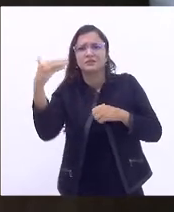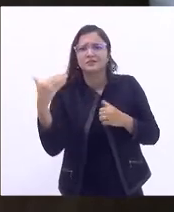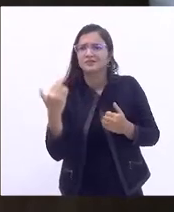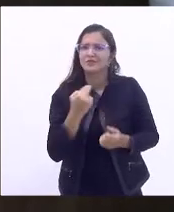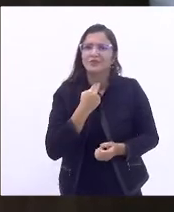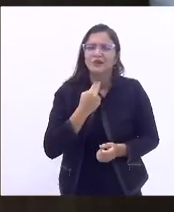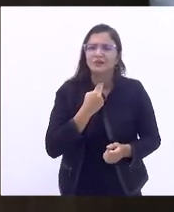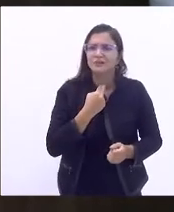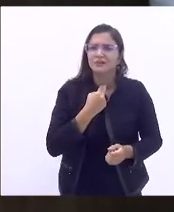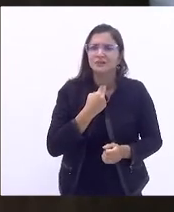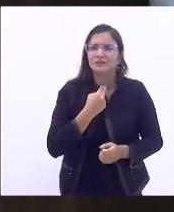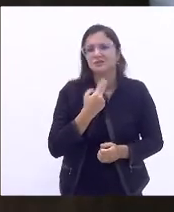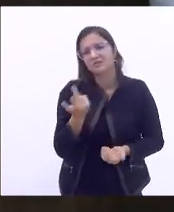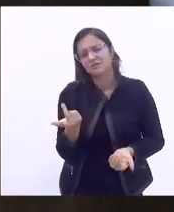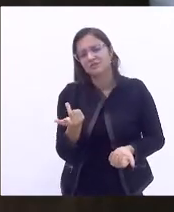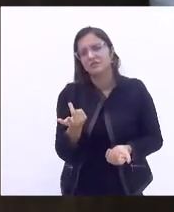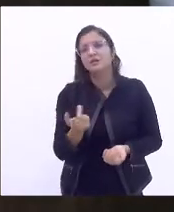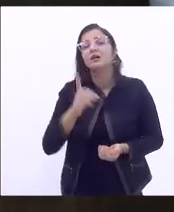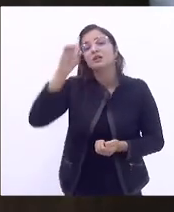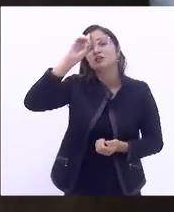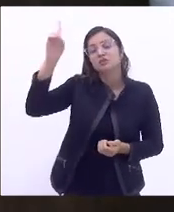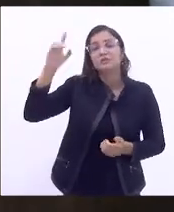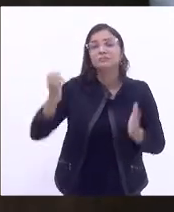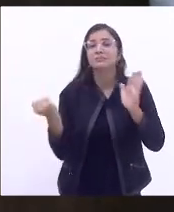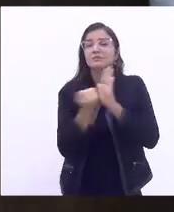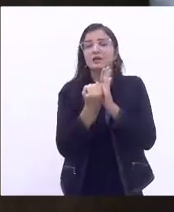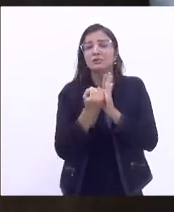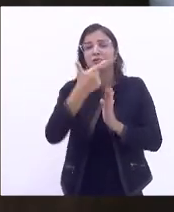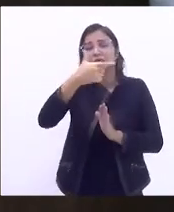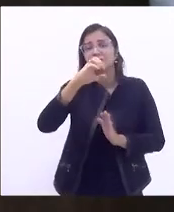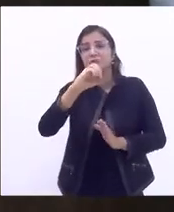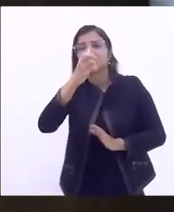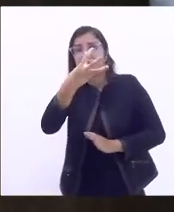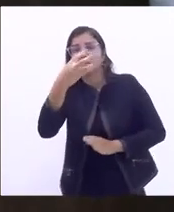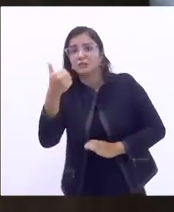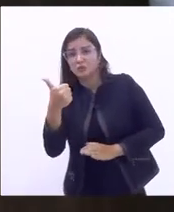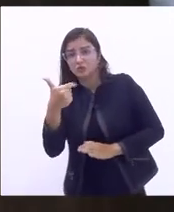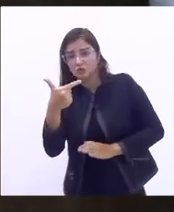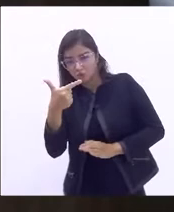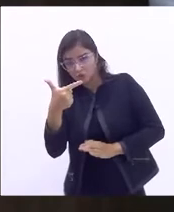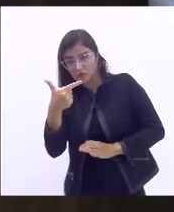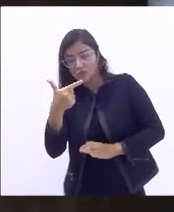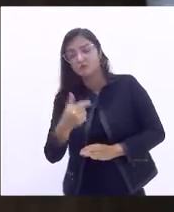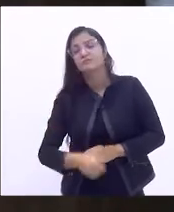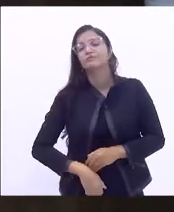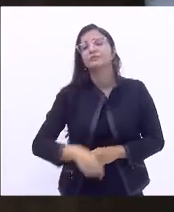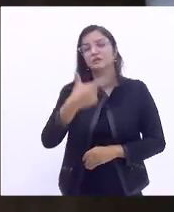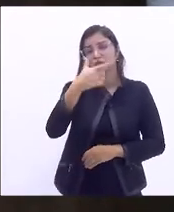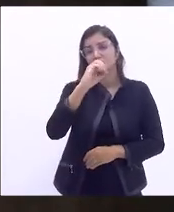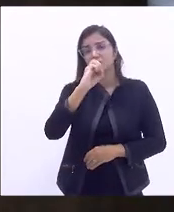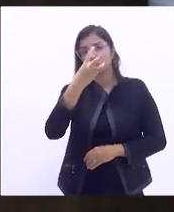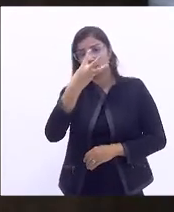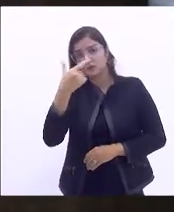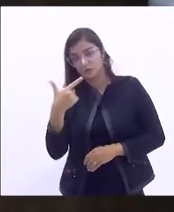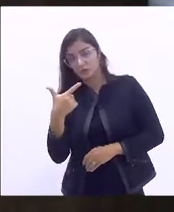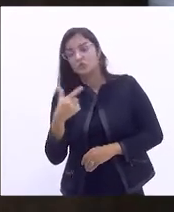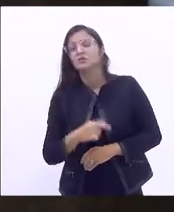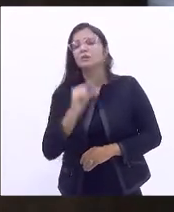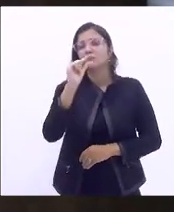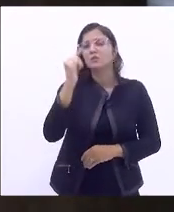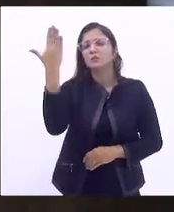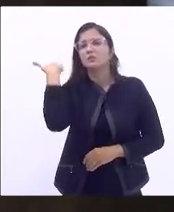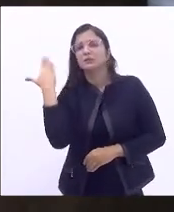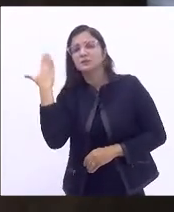pode. Essa data marco de 2032, senhor presidente, inclusive foi estendida recentemente, eu só soube